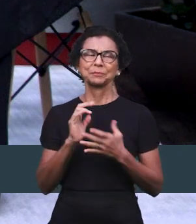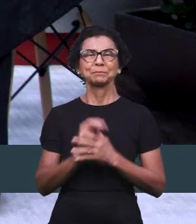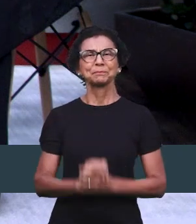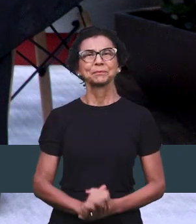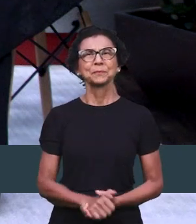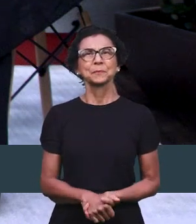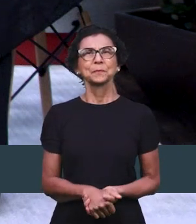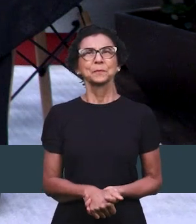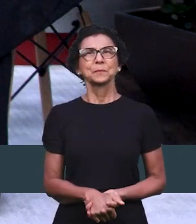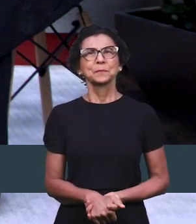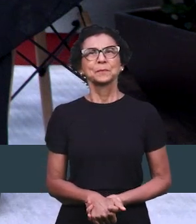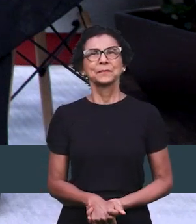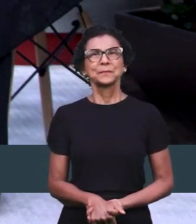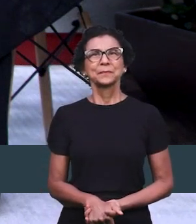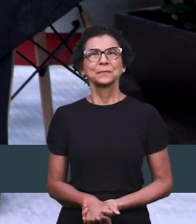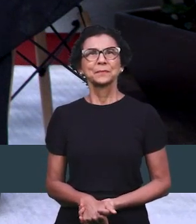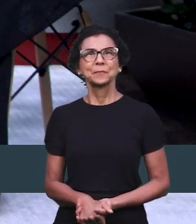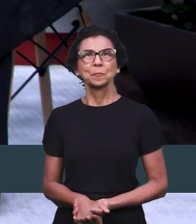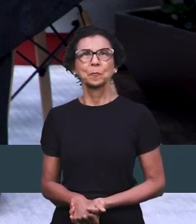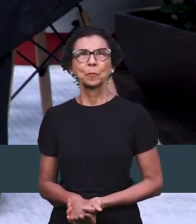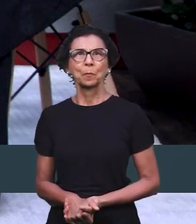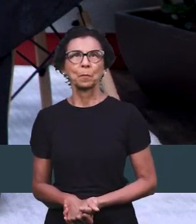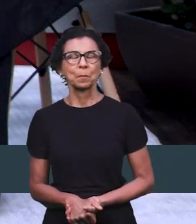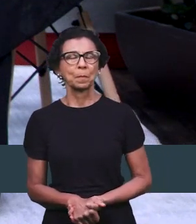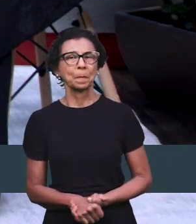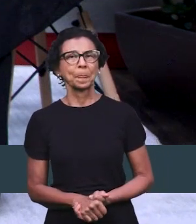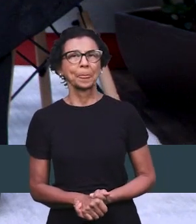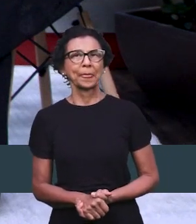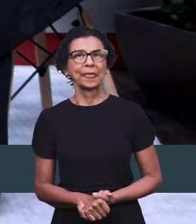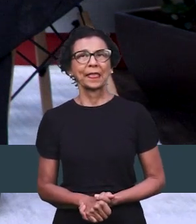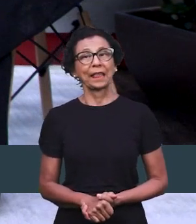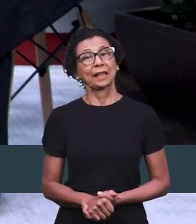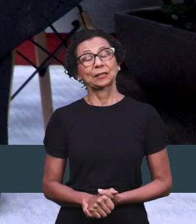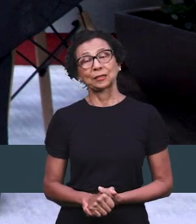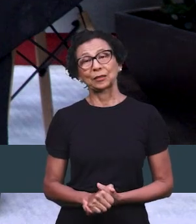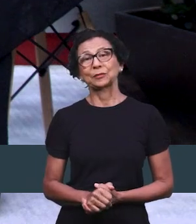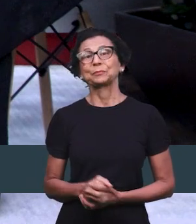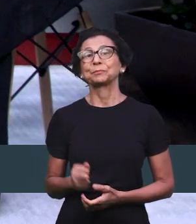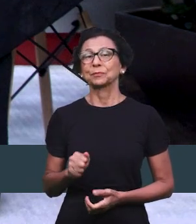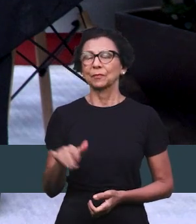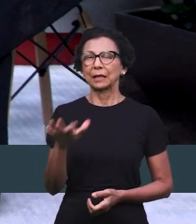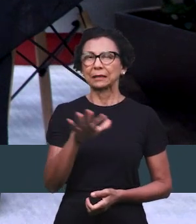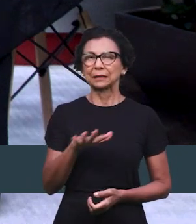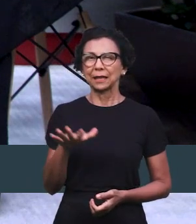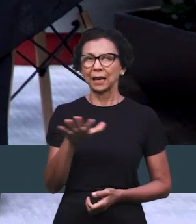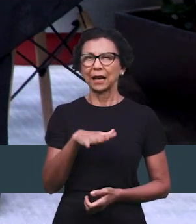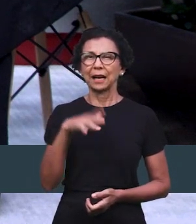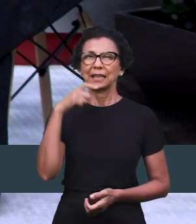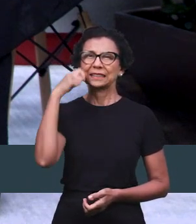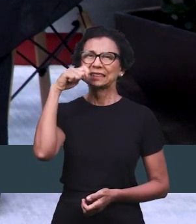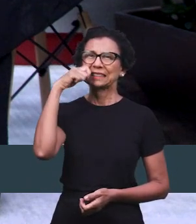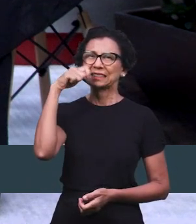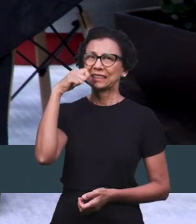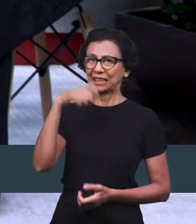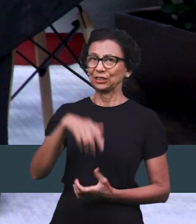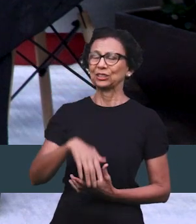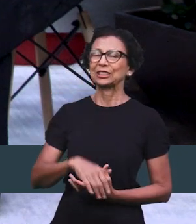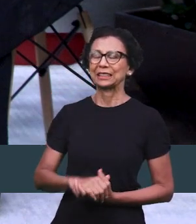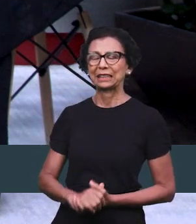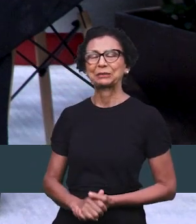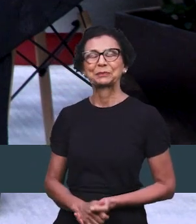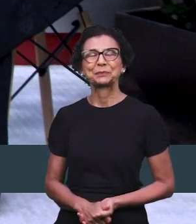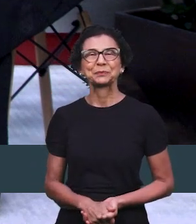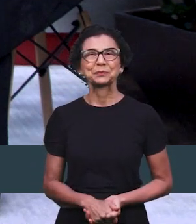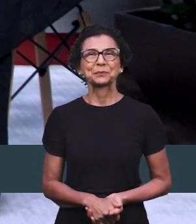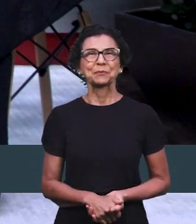já logo falar de odontologia, né? Um tema tão maravilhoso, né? O cuidado com os nossos dentes, com a nossa boca. E a primeira pergunta